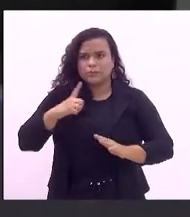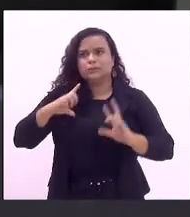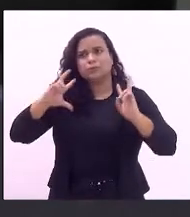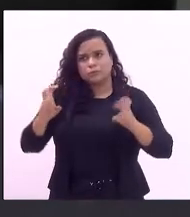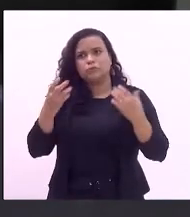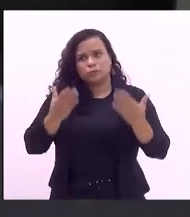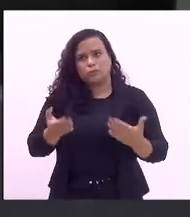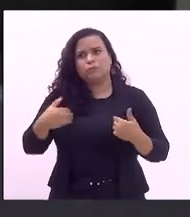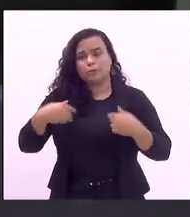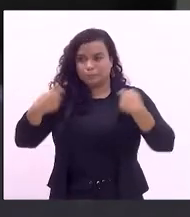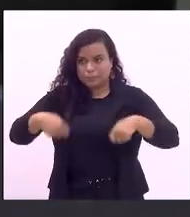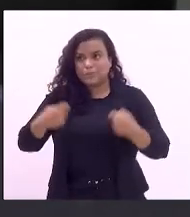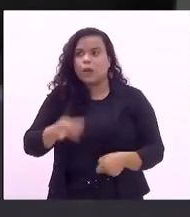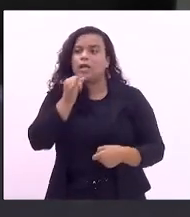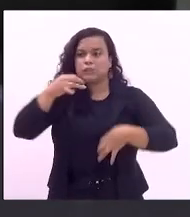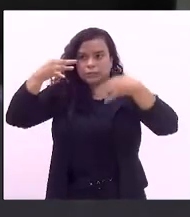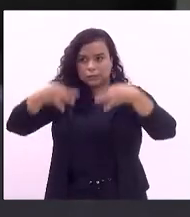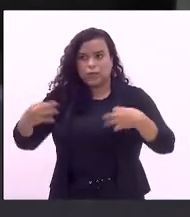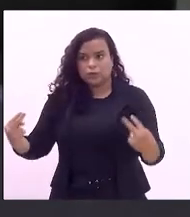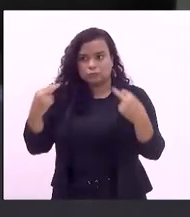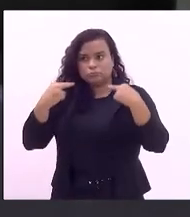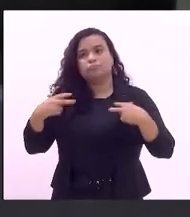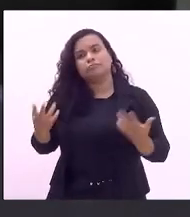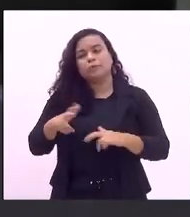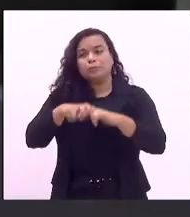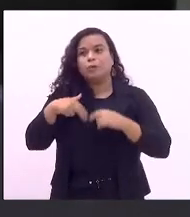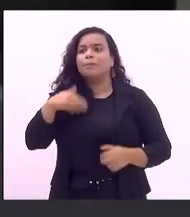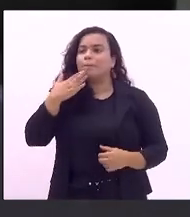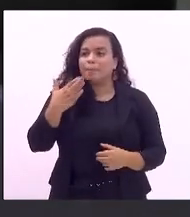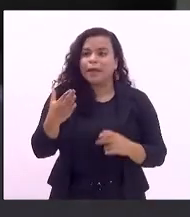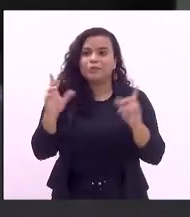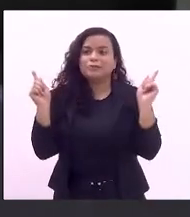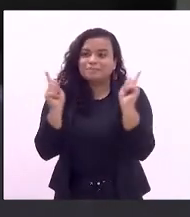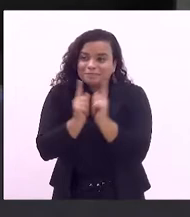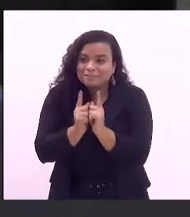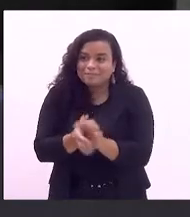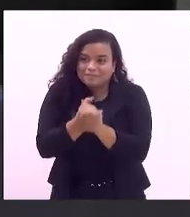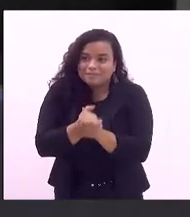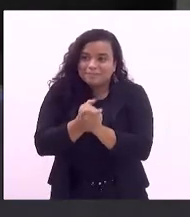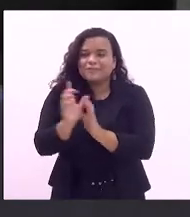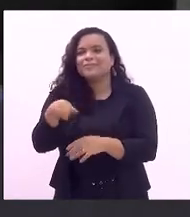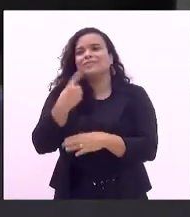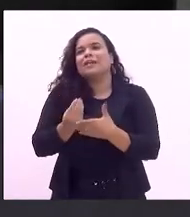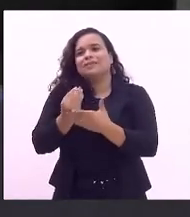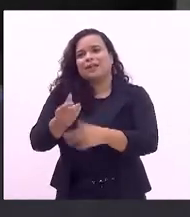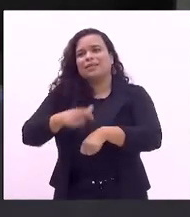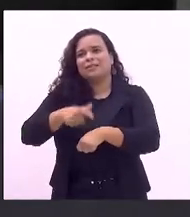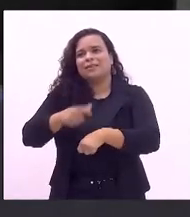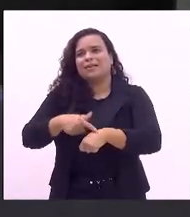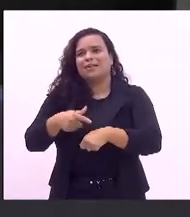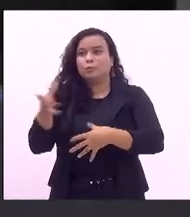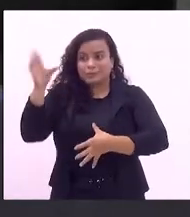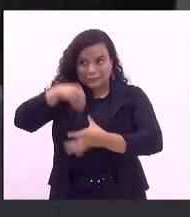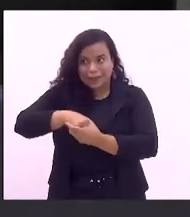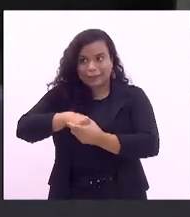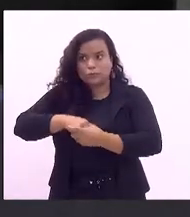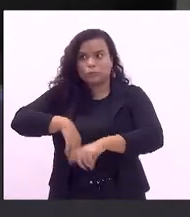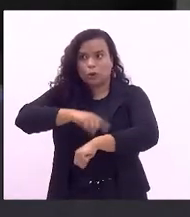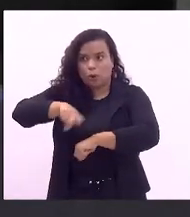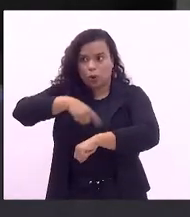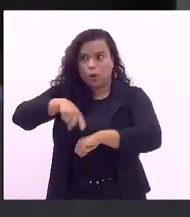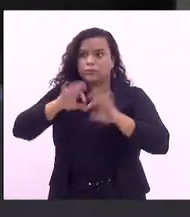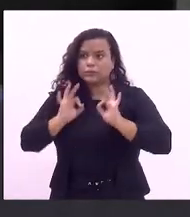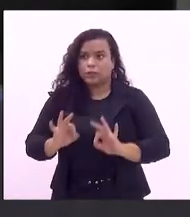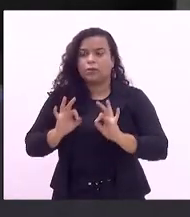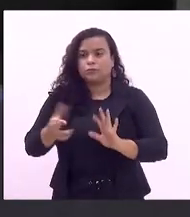e eu tenho que dar exemplo né por isso que eu peço para saudações serem rápida para gente dar tempo fazer tudo dentro do tempo